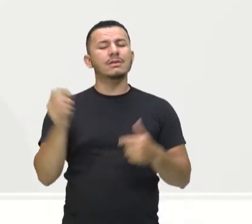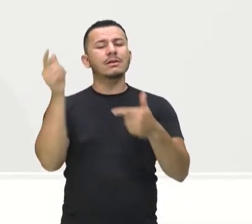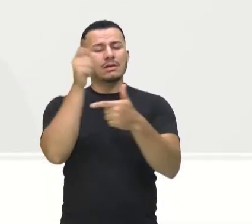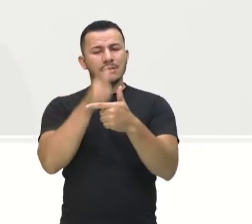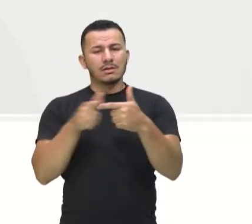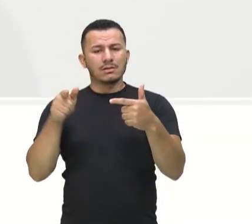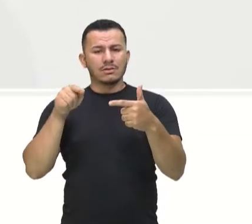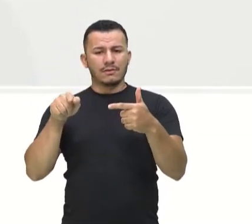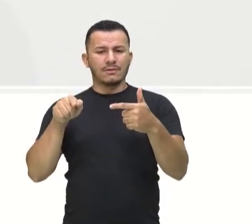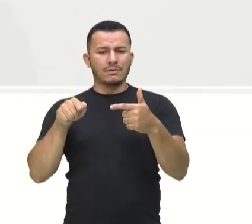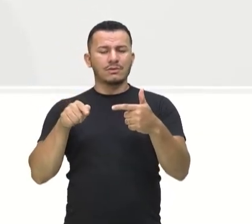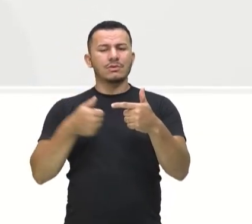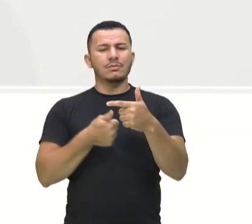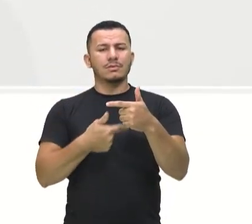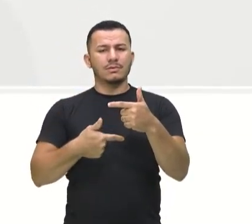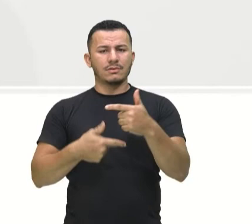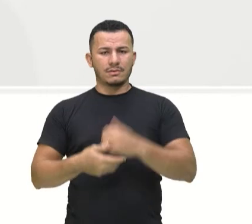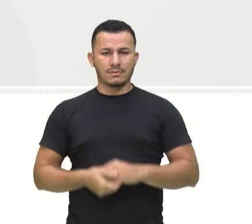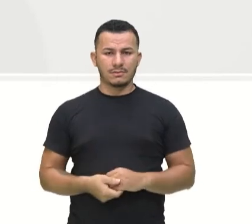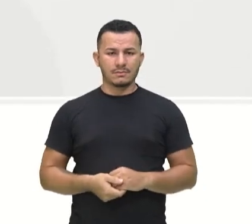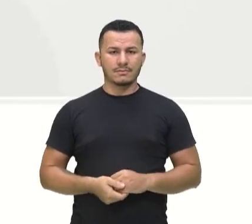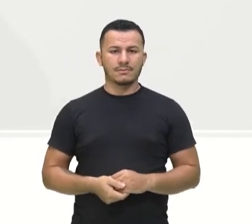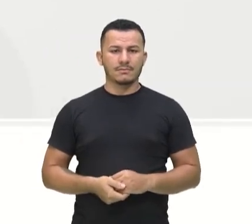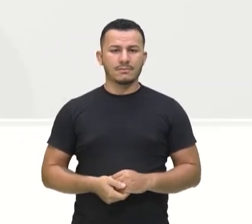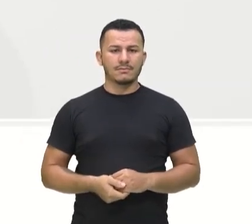360 dividido para 12?